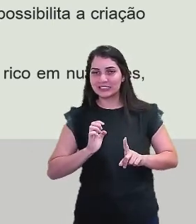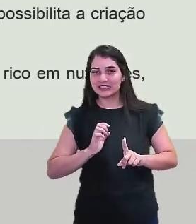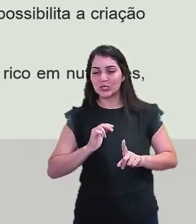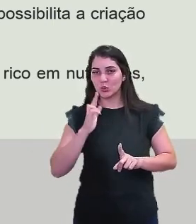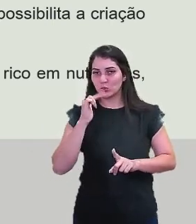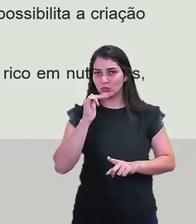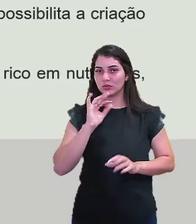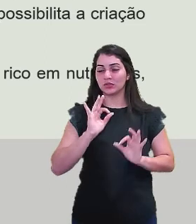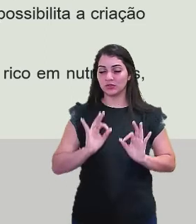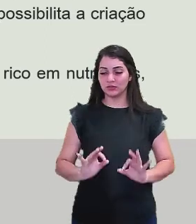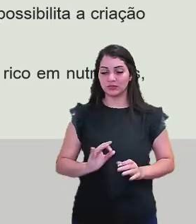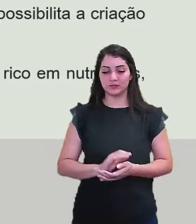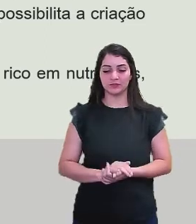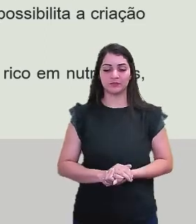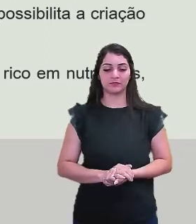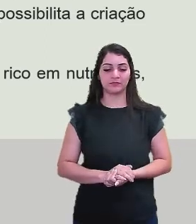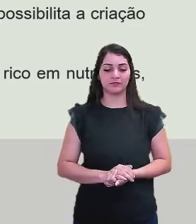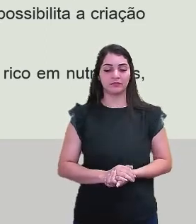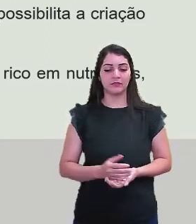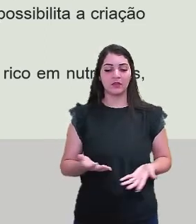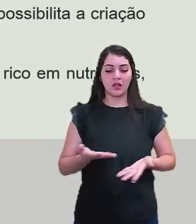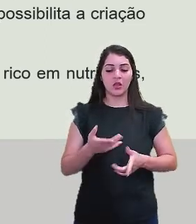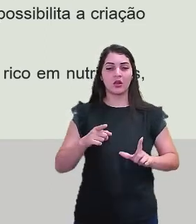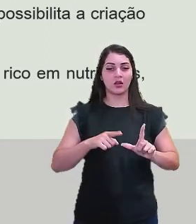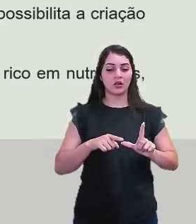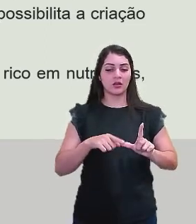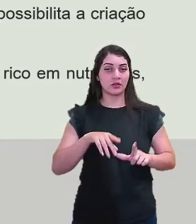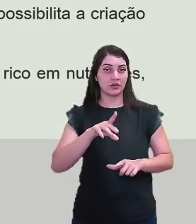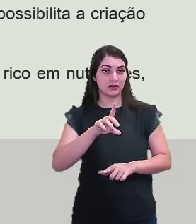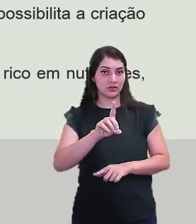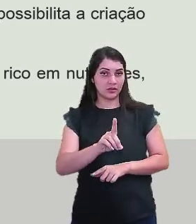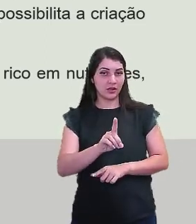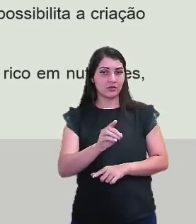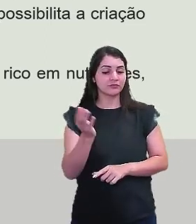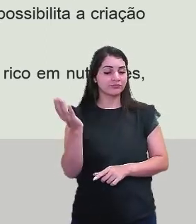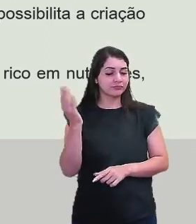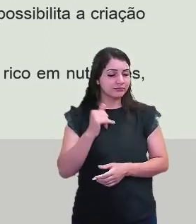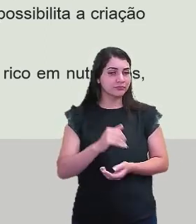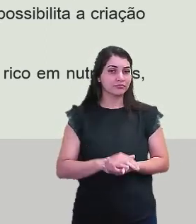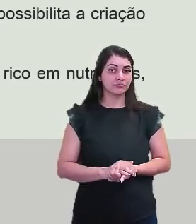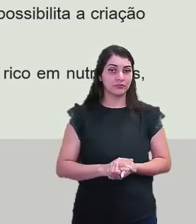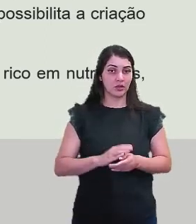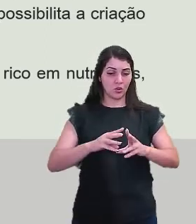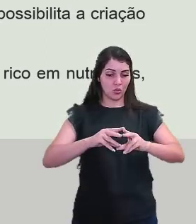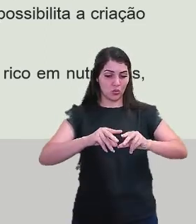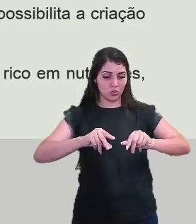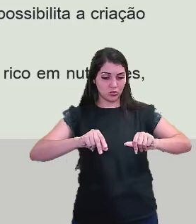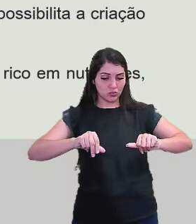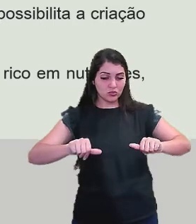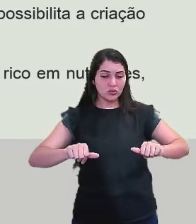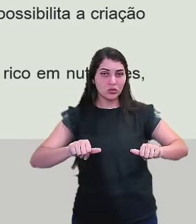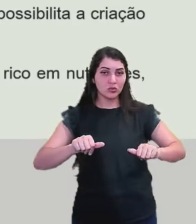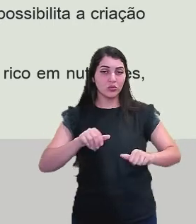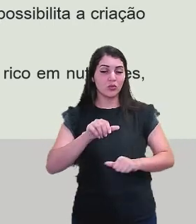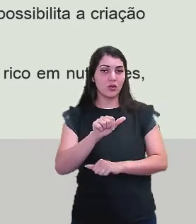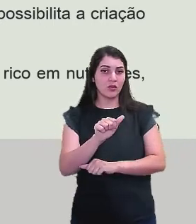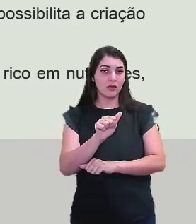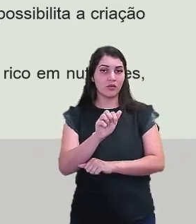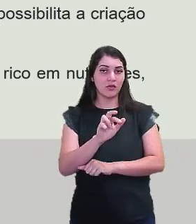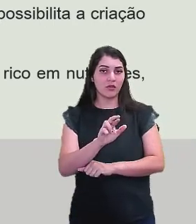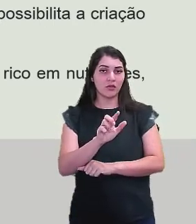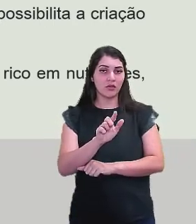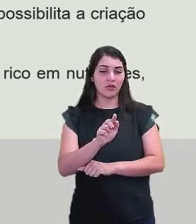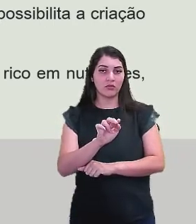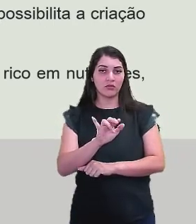bom? Próxima letra D, vamos lá. O solo argiloso apresenta